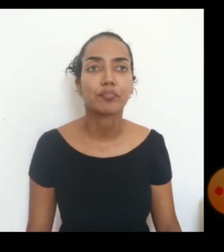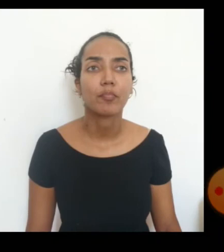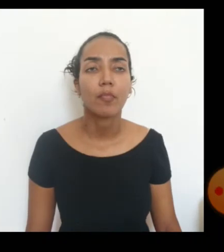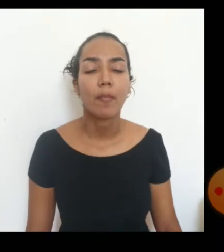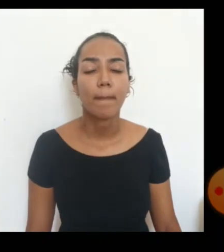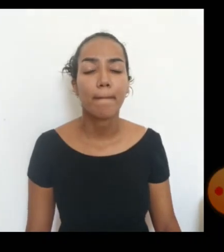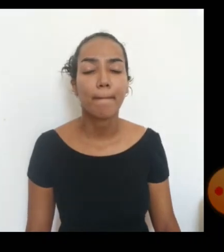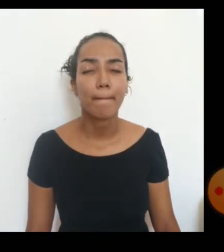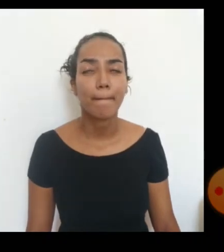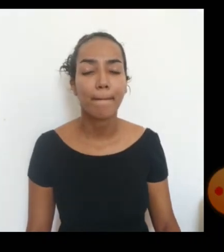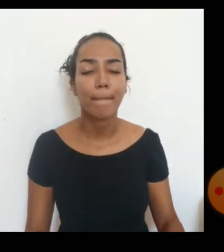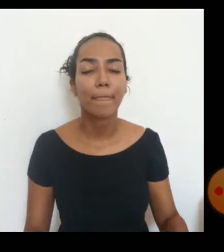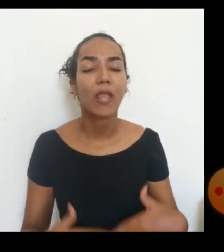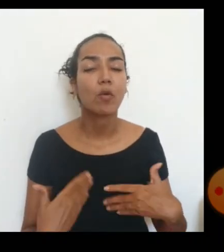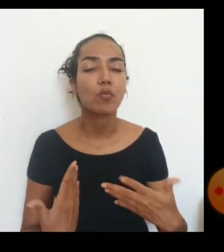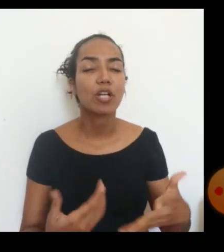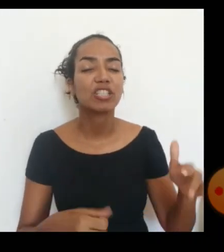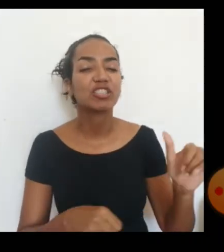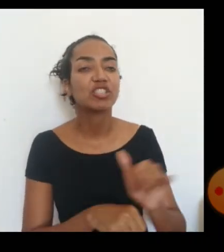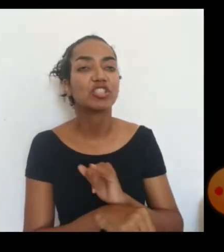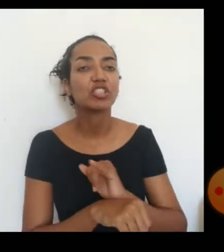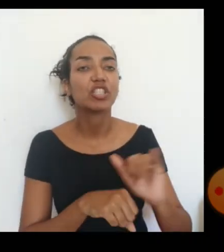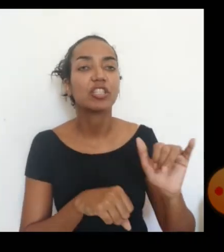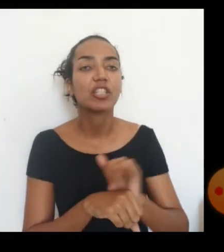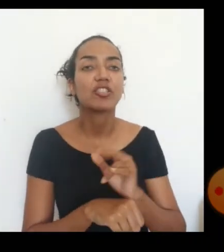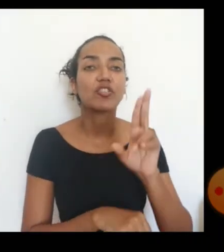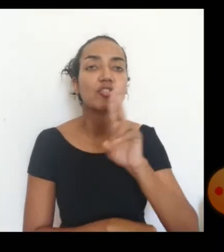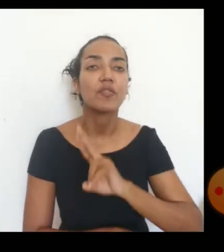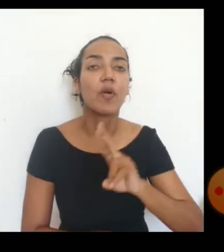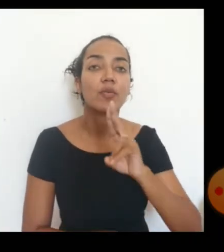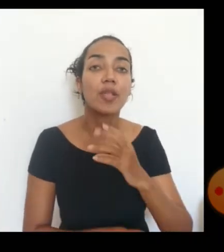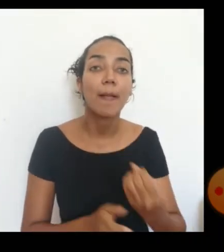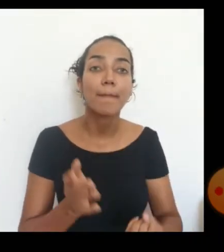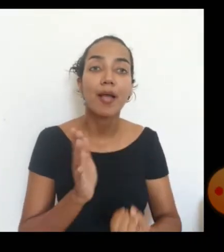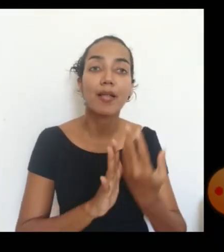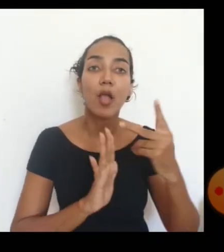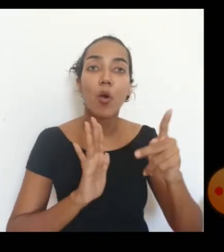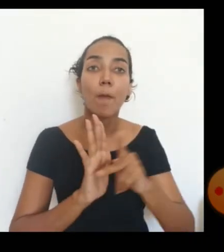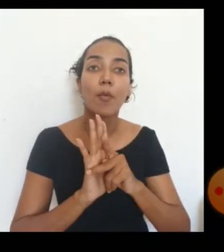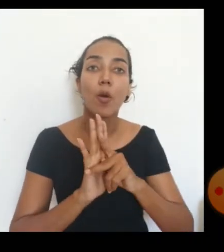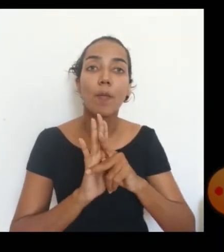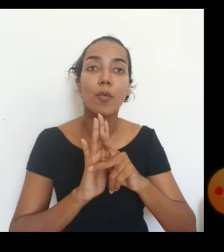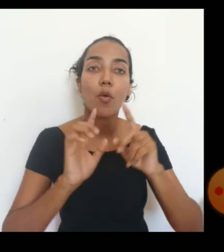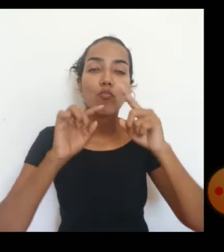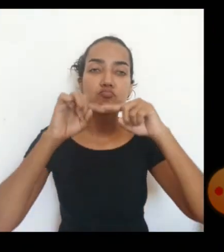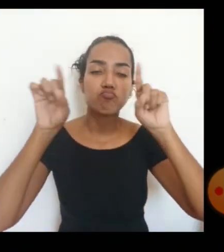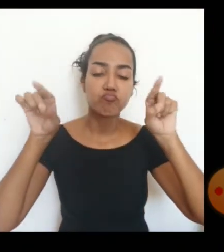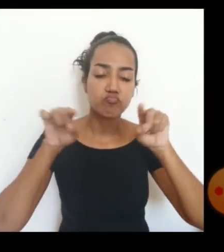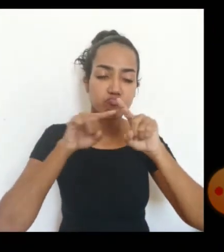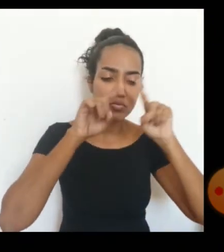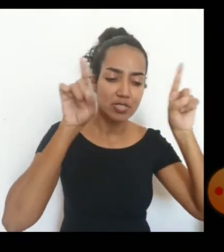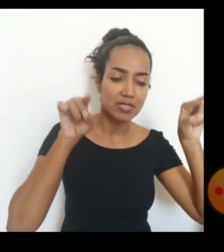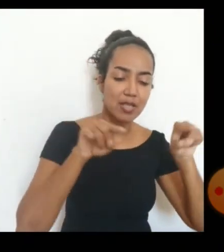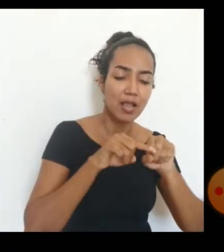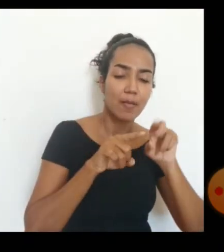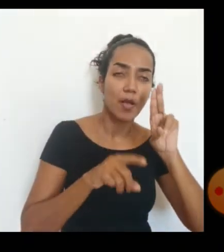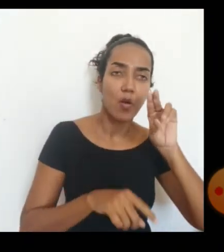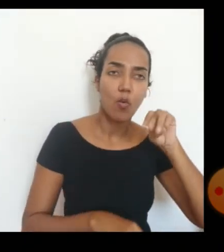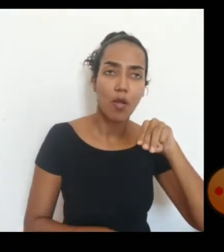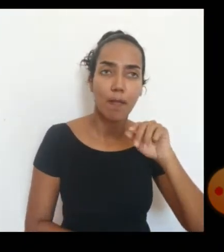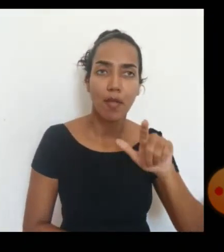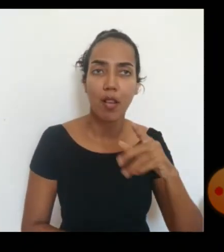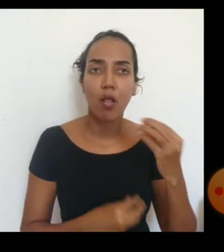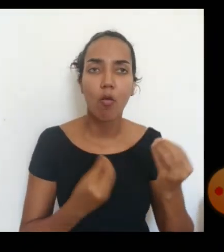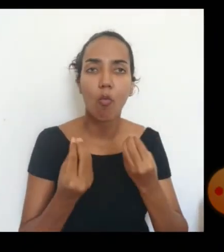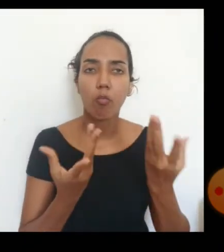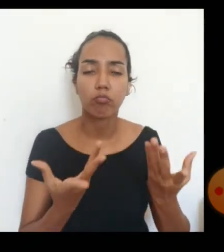aqui duas ferramentas, mas existem outras. Eu apenas coloquei aqui duas opções, porque existe uma ferramenta